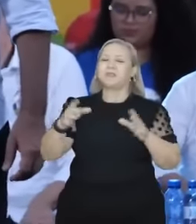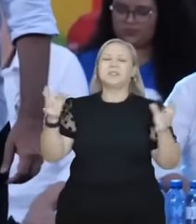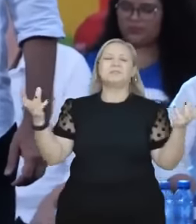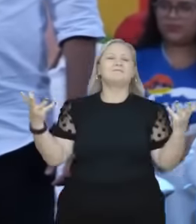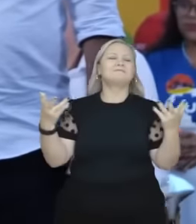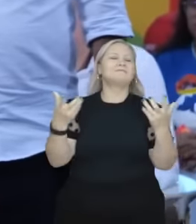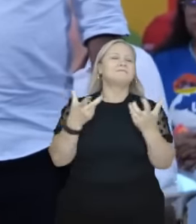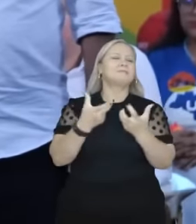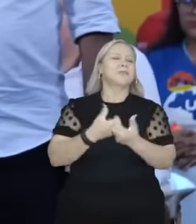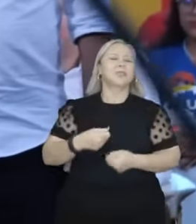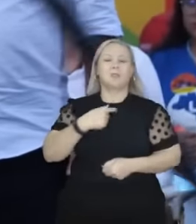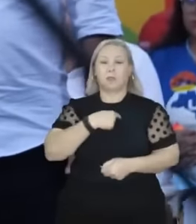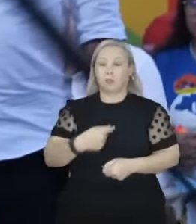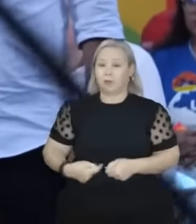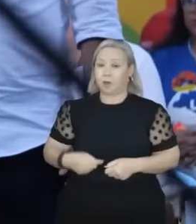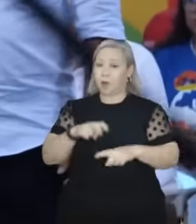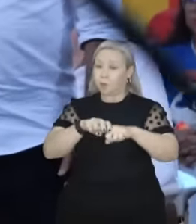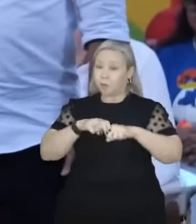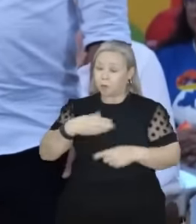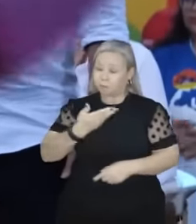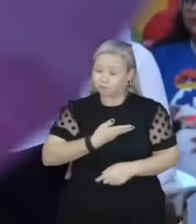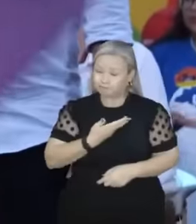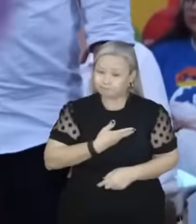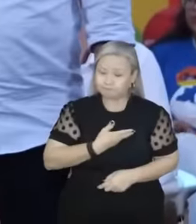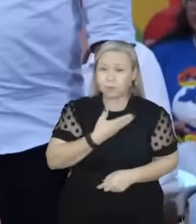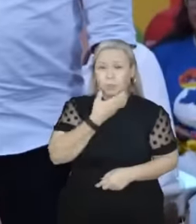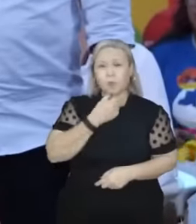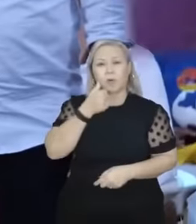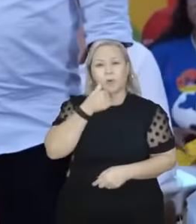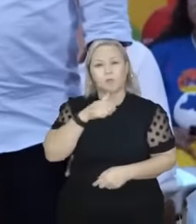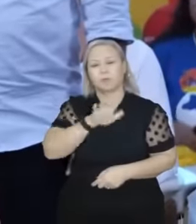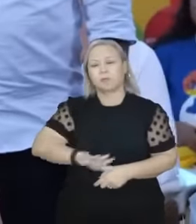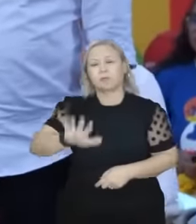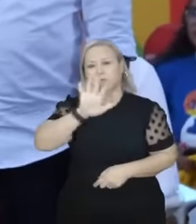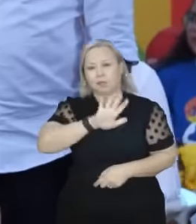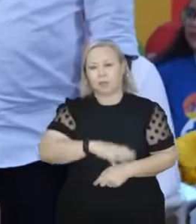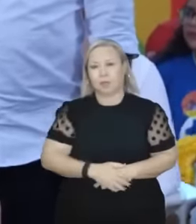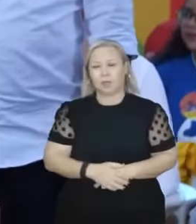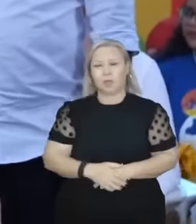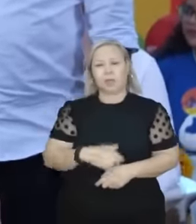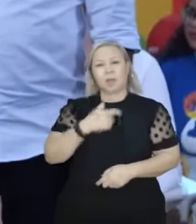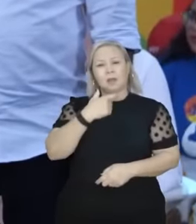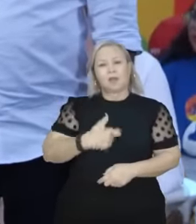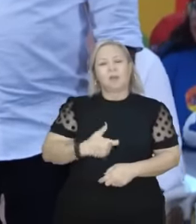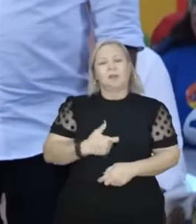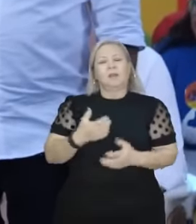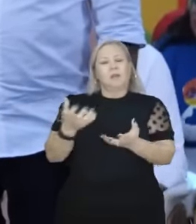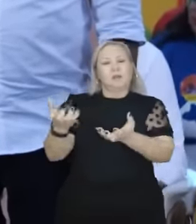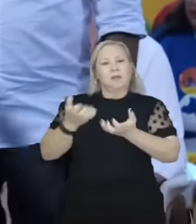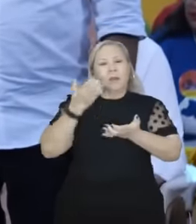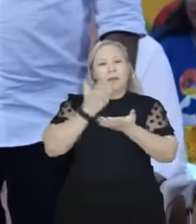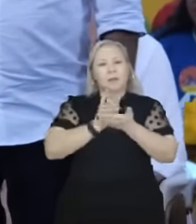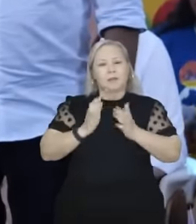queridos companheiros e companheiras, eu queria terminar dizendo para vocês o seguinte.